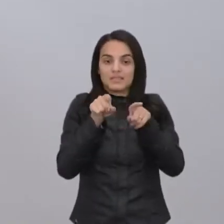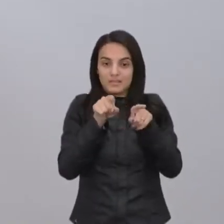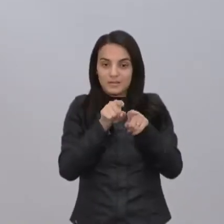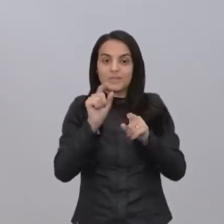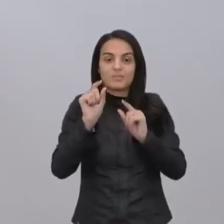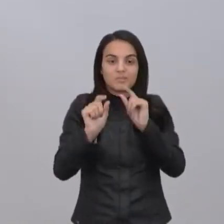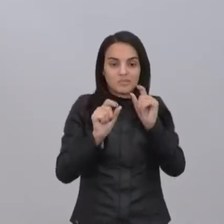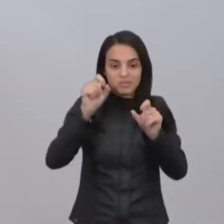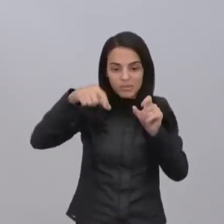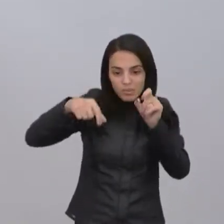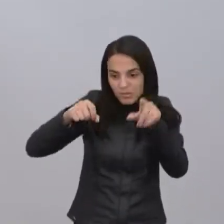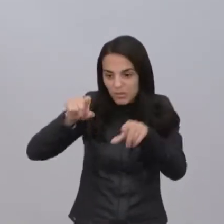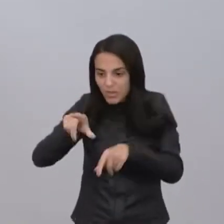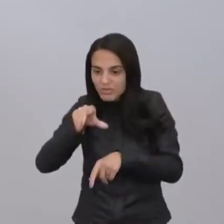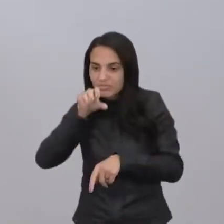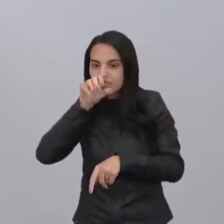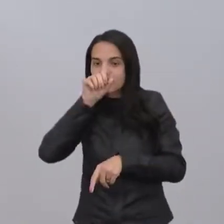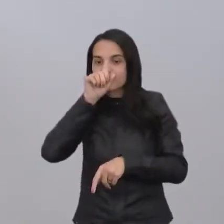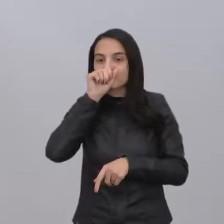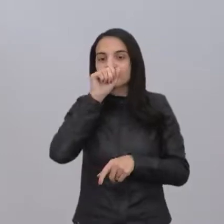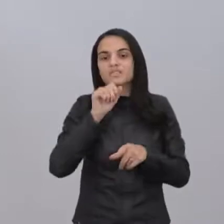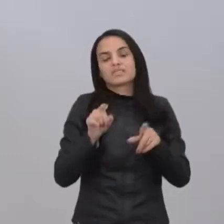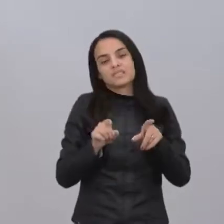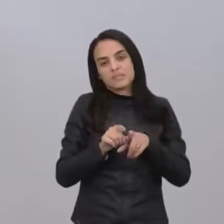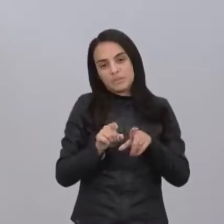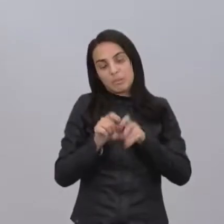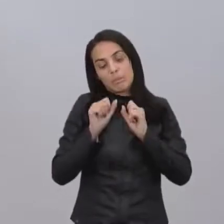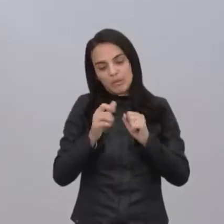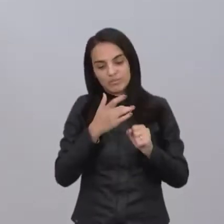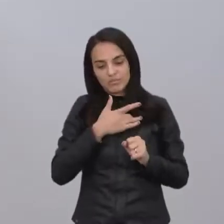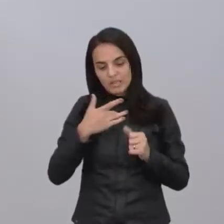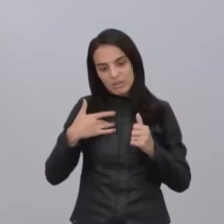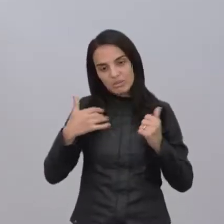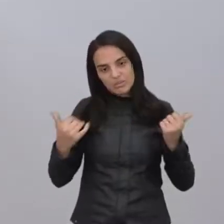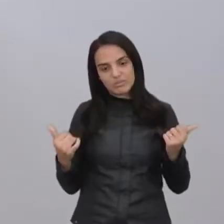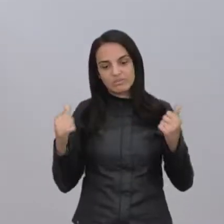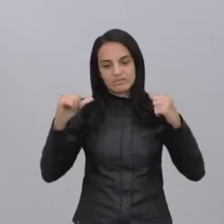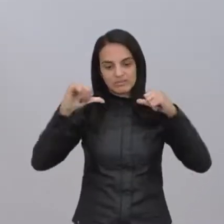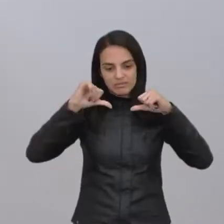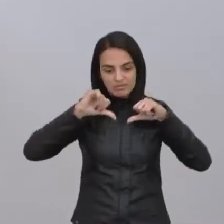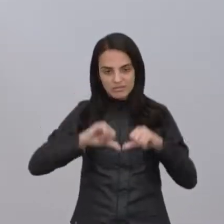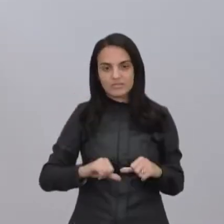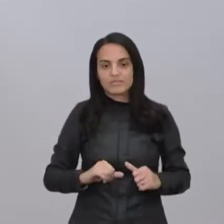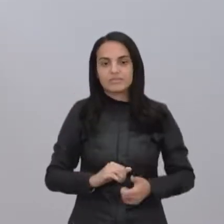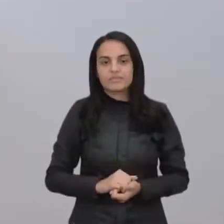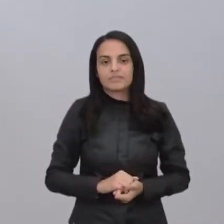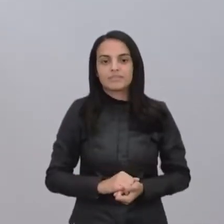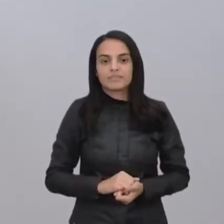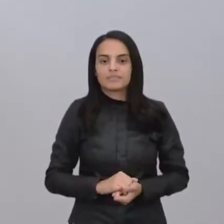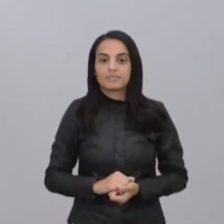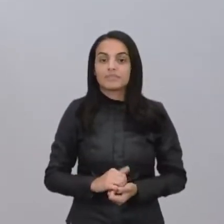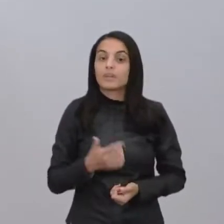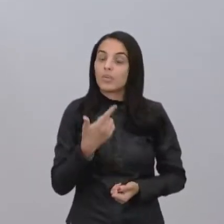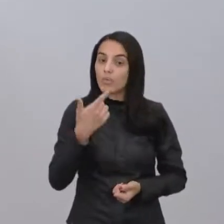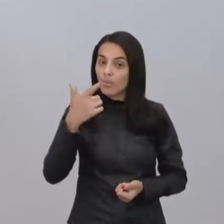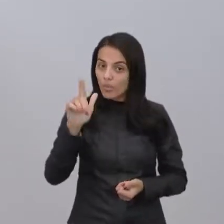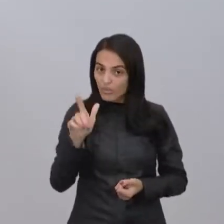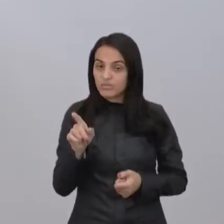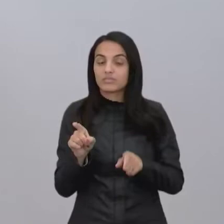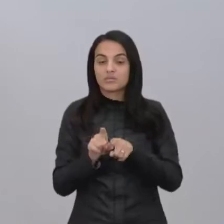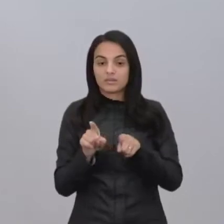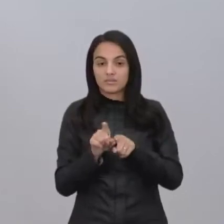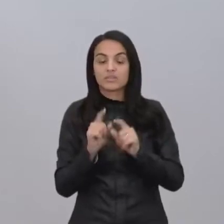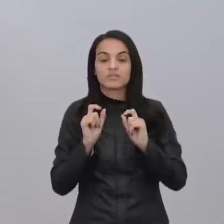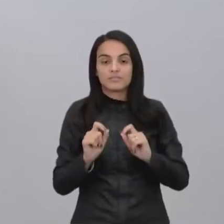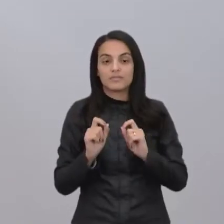partícula pulverizada e também acabo me expondo a esse agrotóxico e me contaminando. Uma outra forma